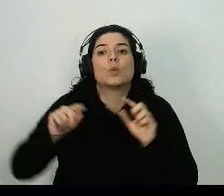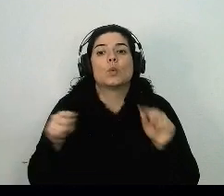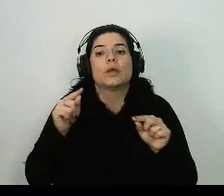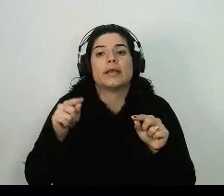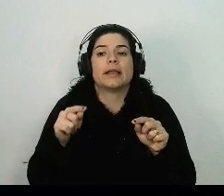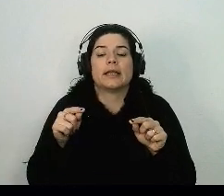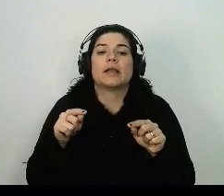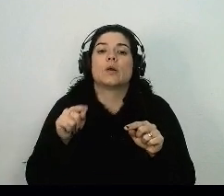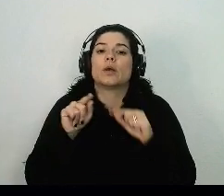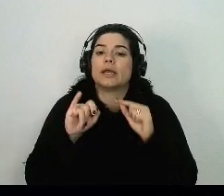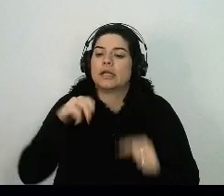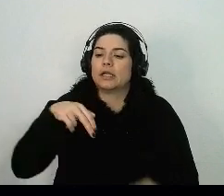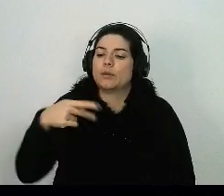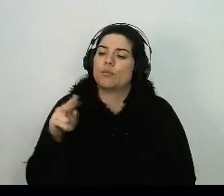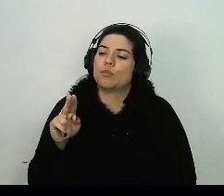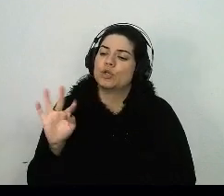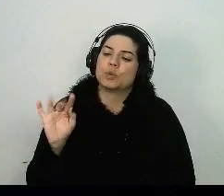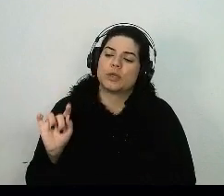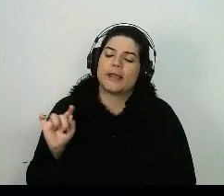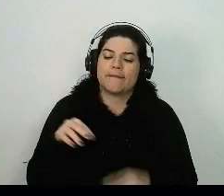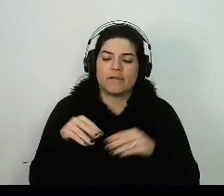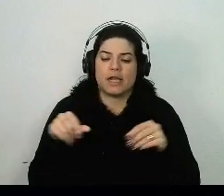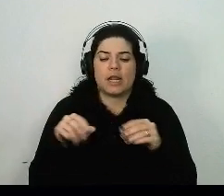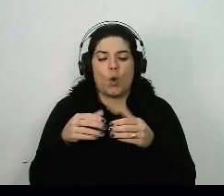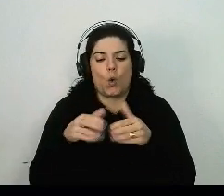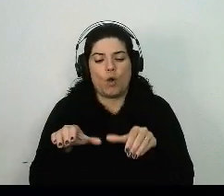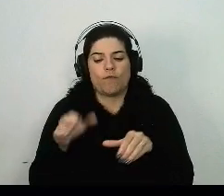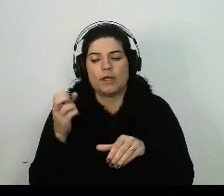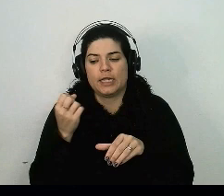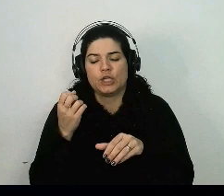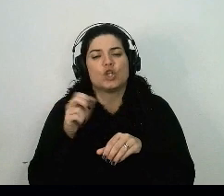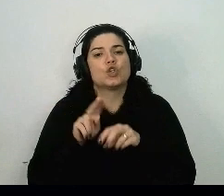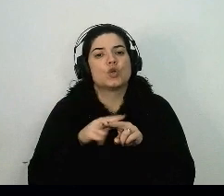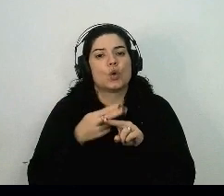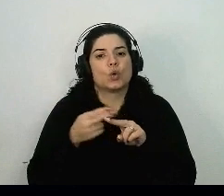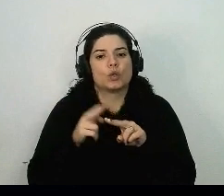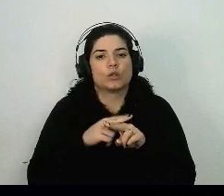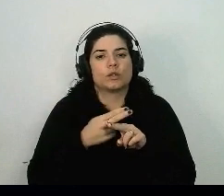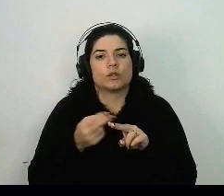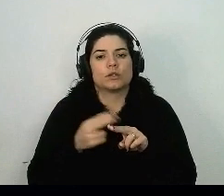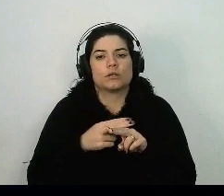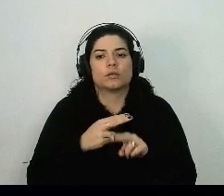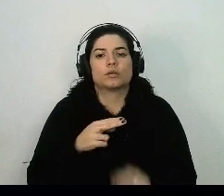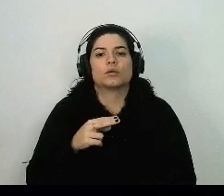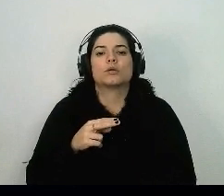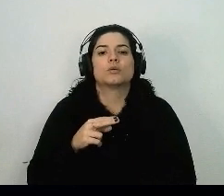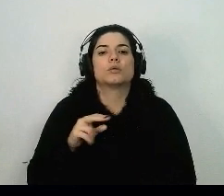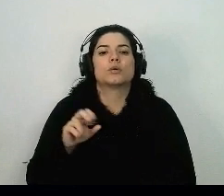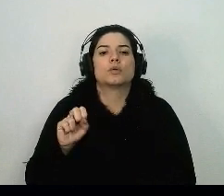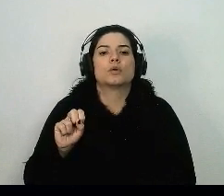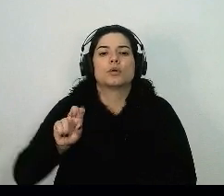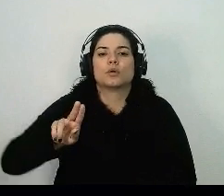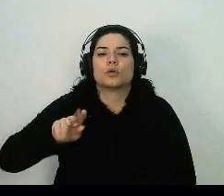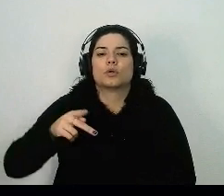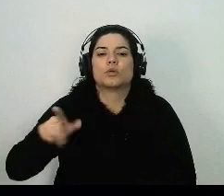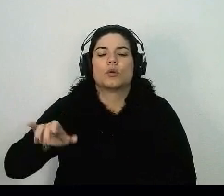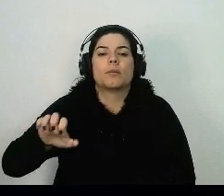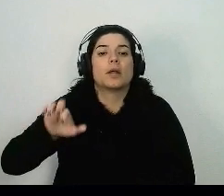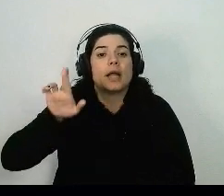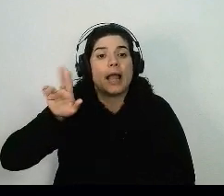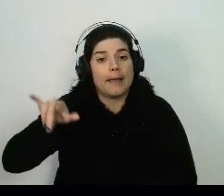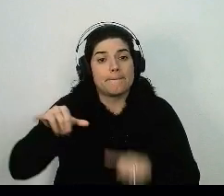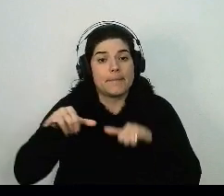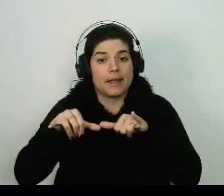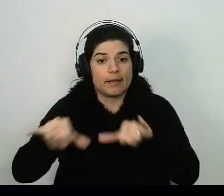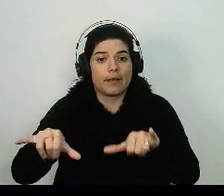ovo, leite, chocolate que eu falei, né? Quem que é o supplier? Supermercado. Qual que é o output? Massa de chocolate.